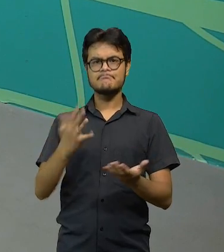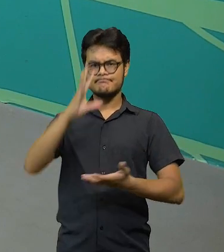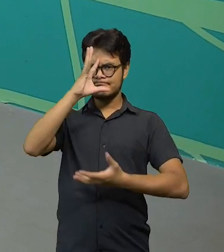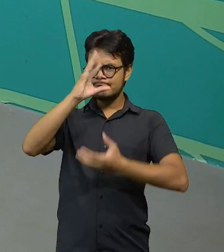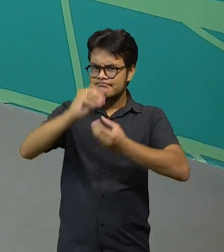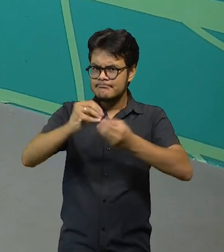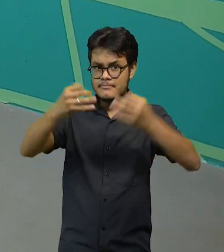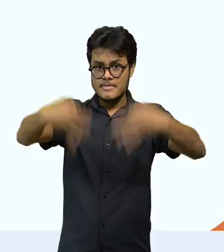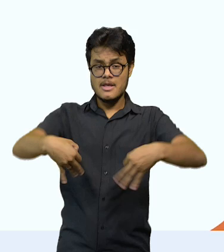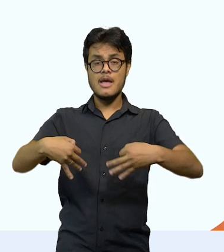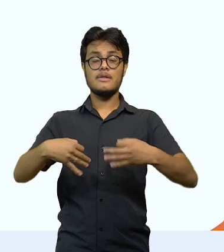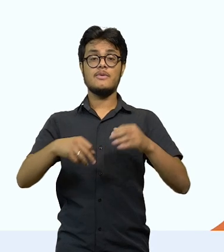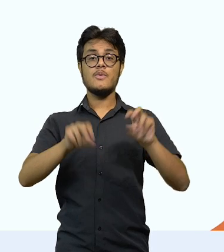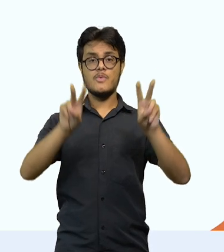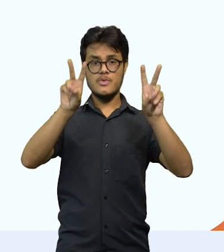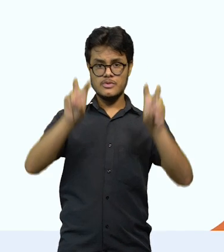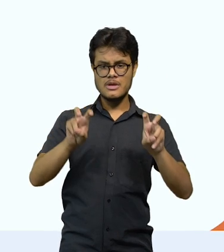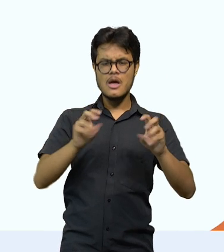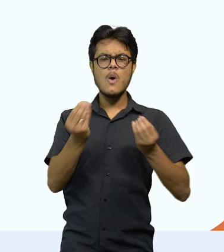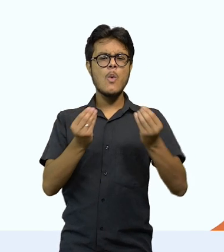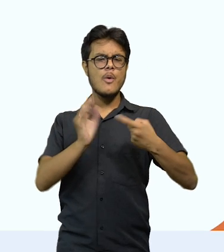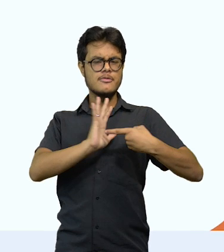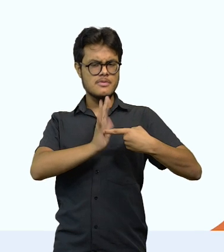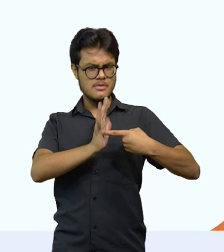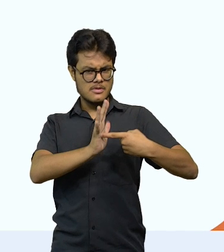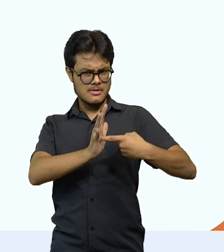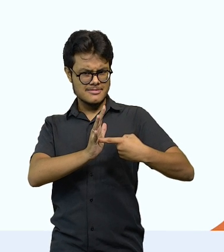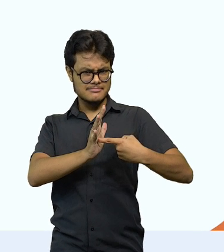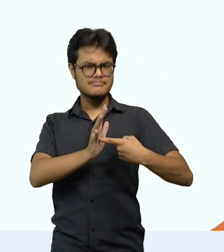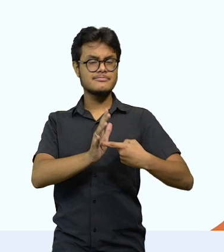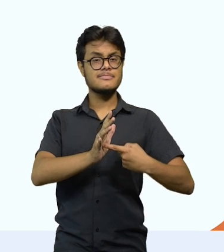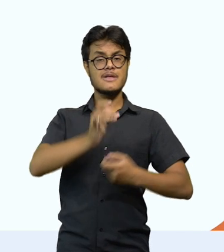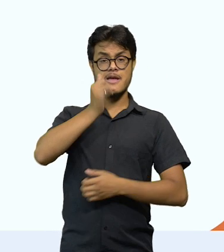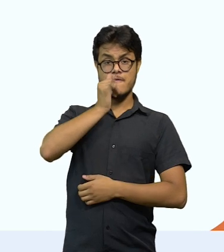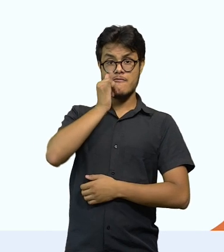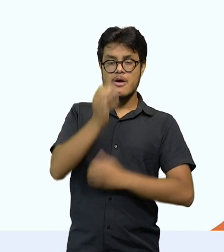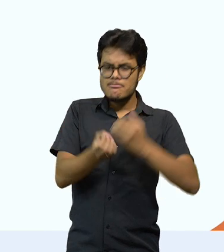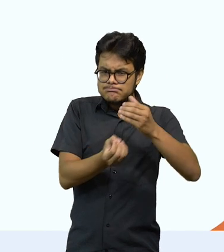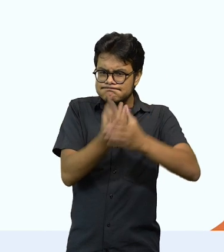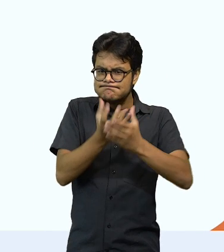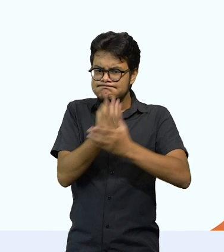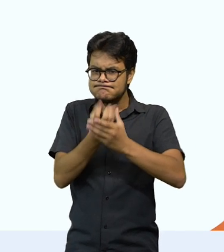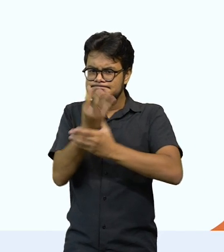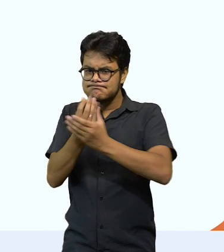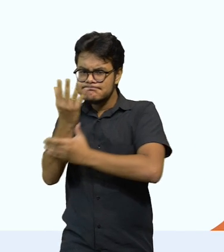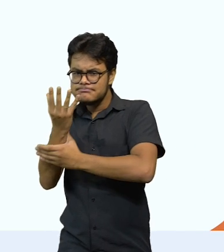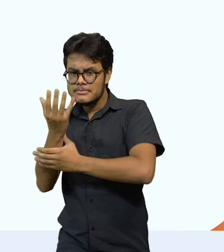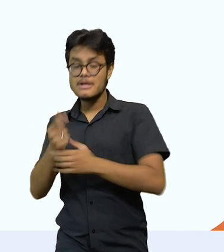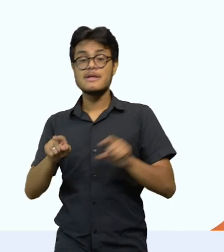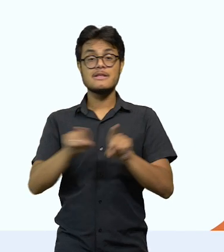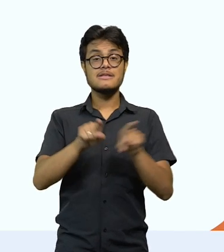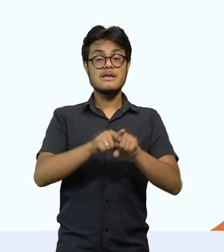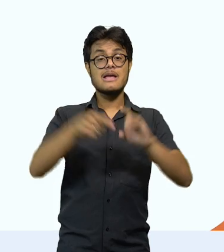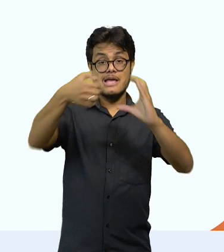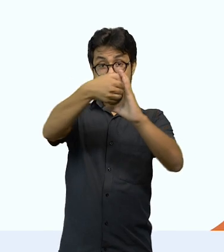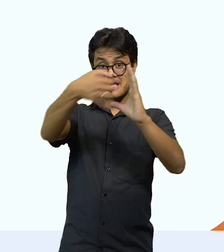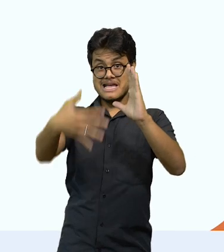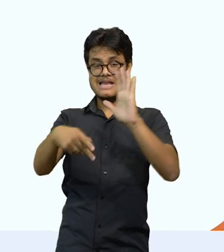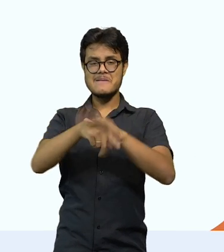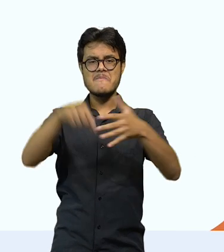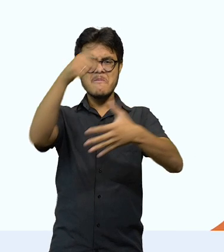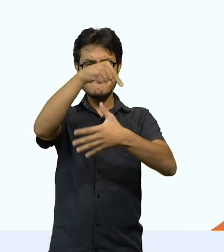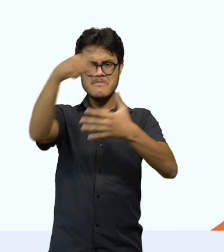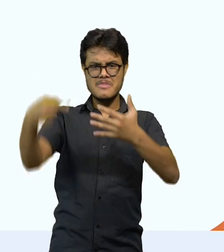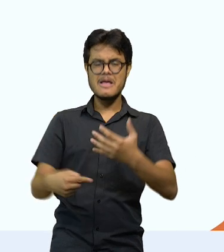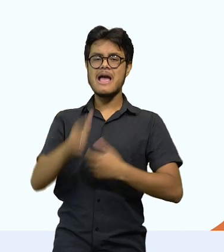pouco sobre o funcionamento de um gerador, como que a energia elétrica ela é produzida, onde que ela é produzida, como